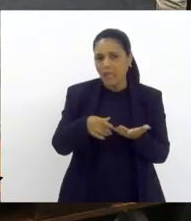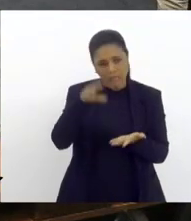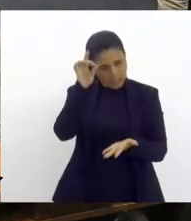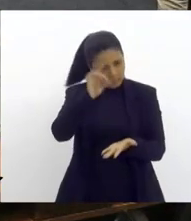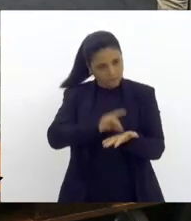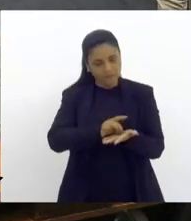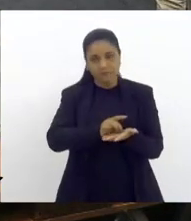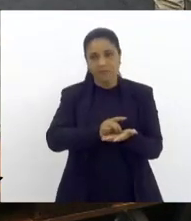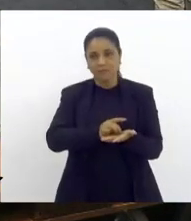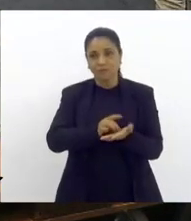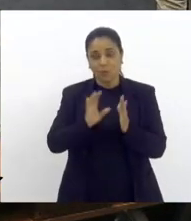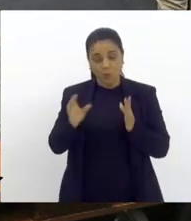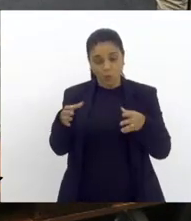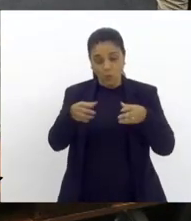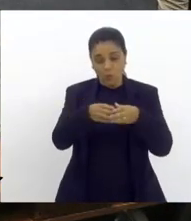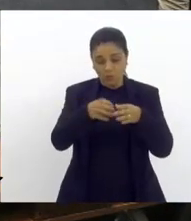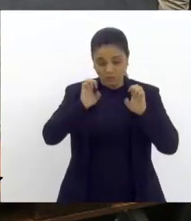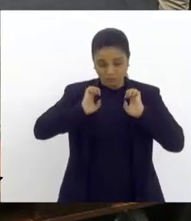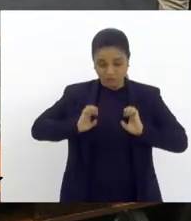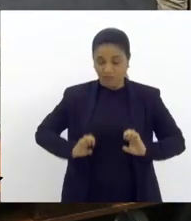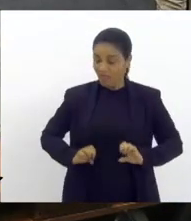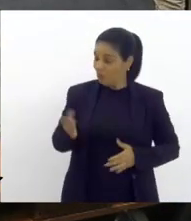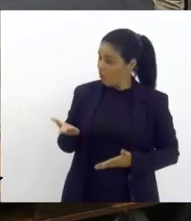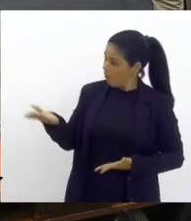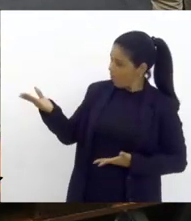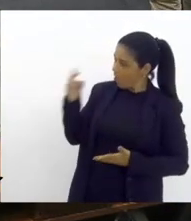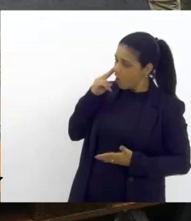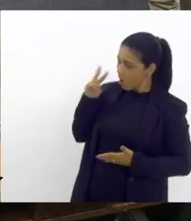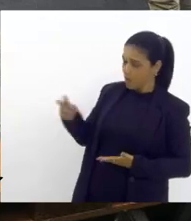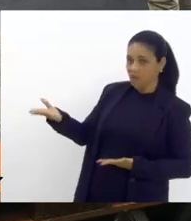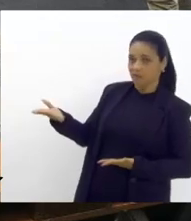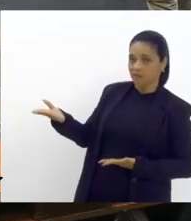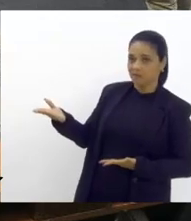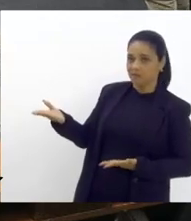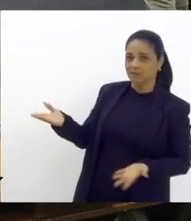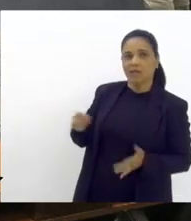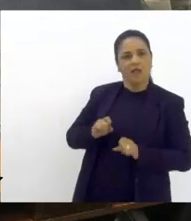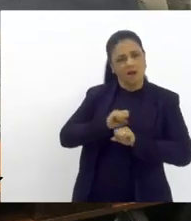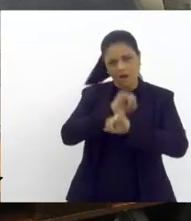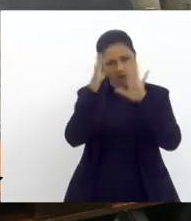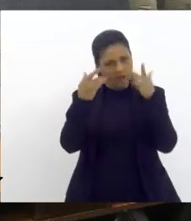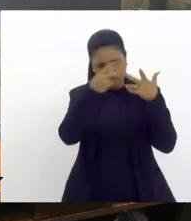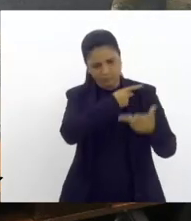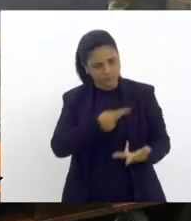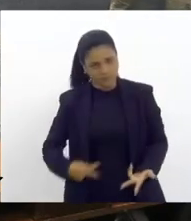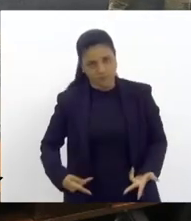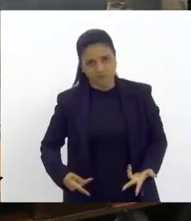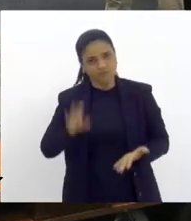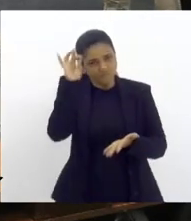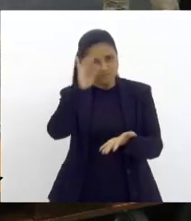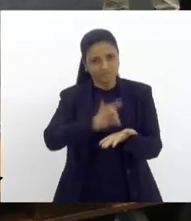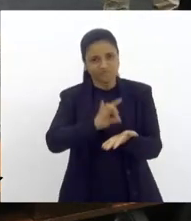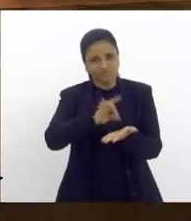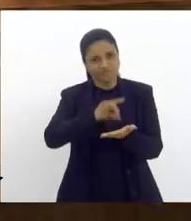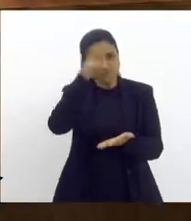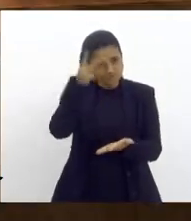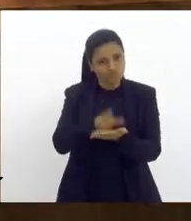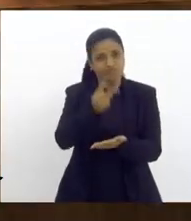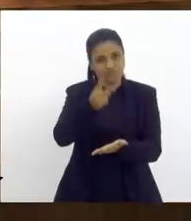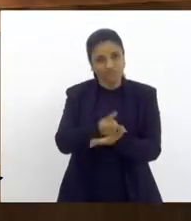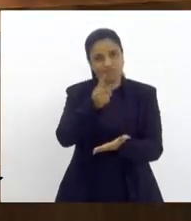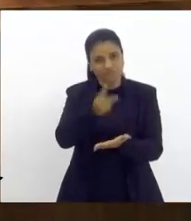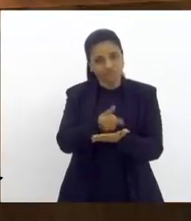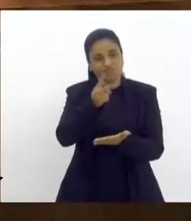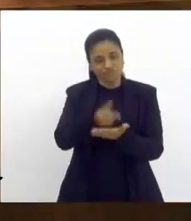o conselho de ética Olha isso presidente é só para deixar claro na verdade tá continua continua